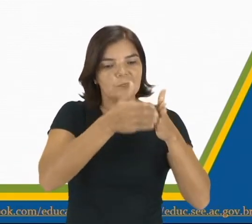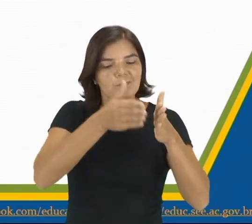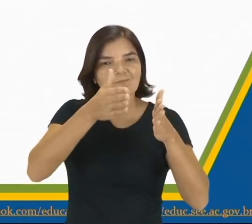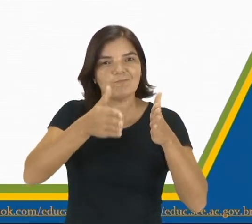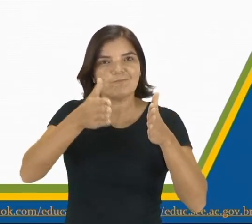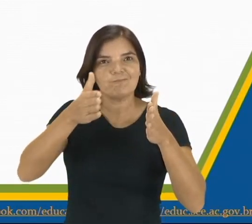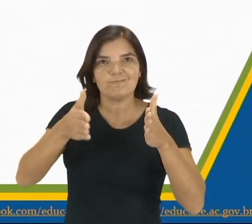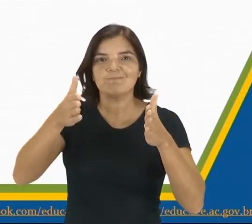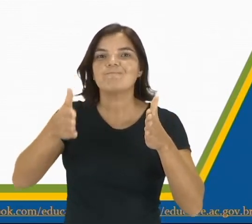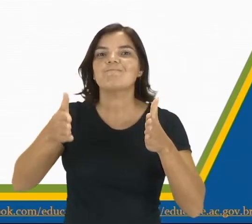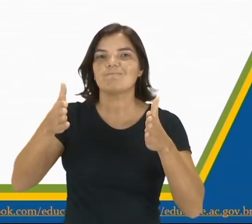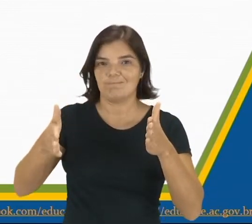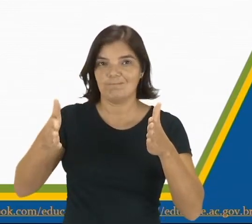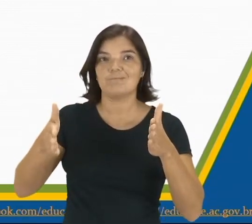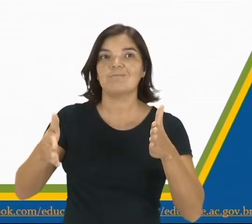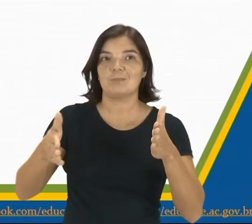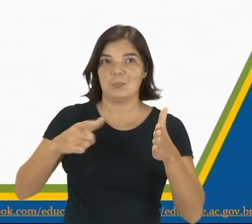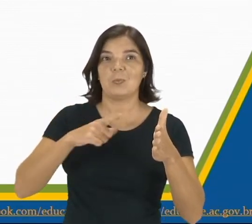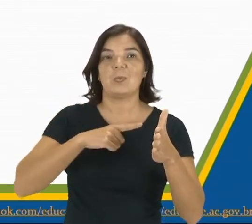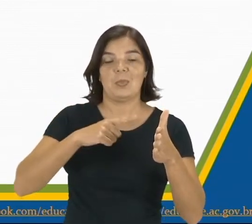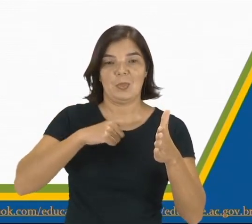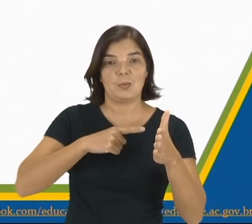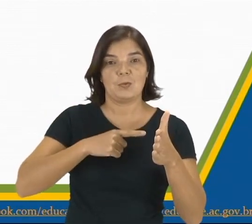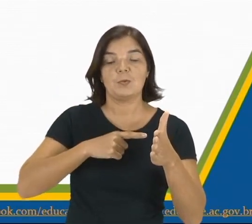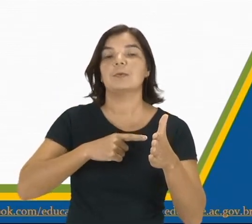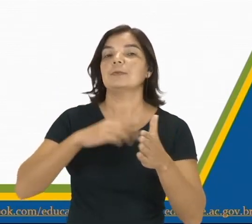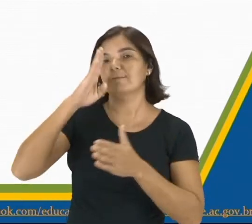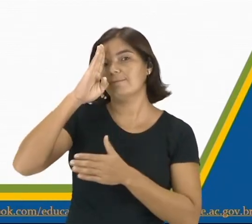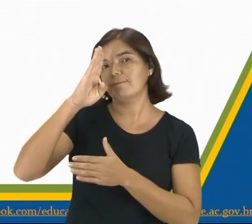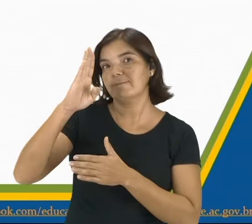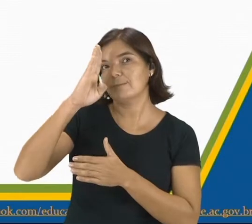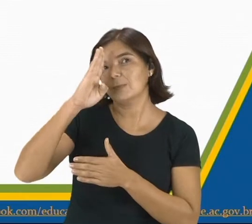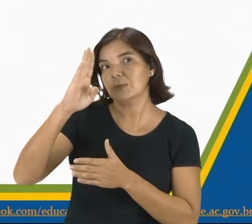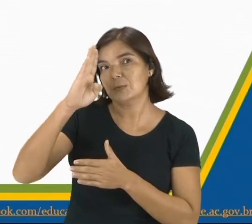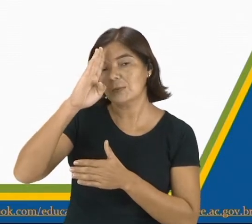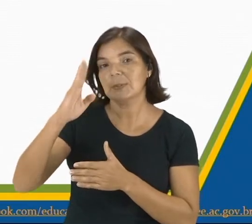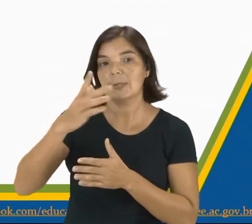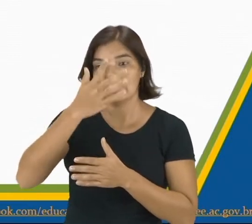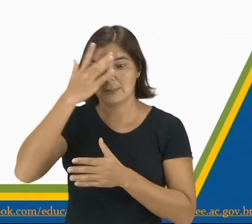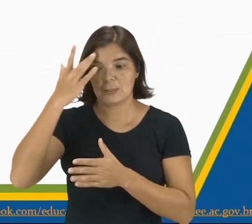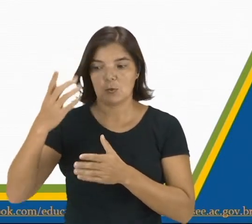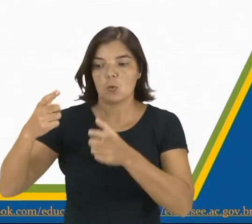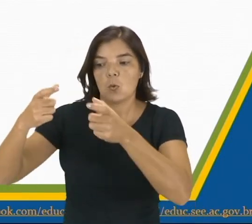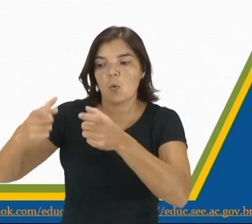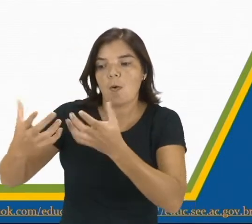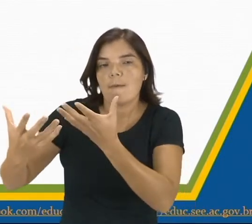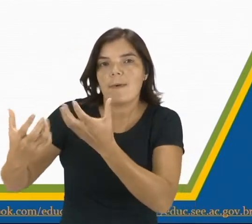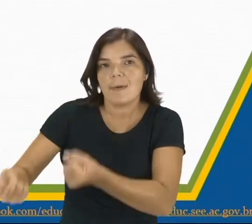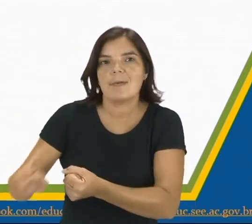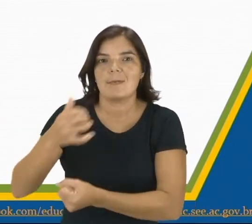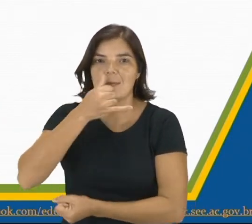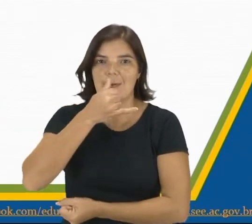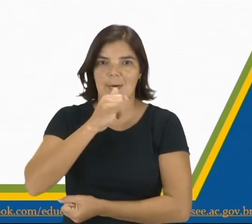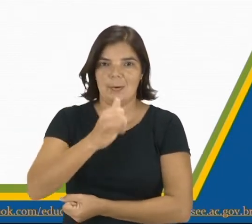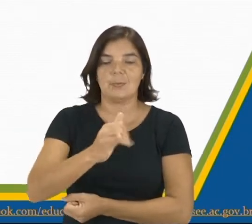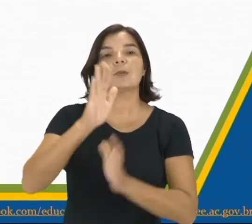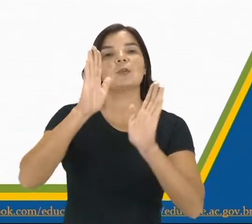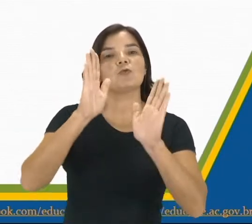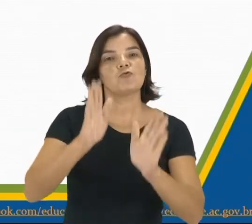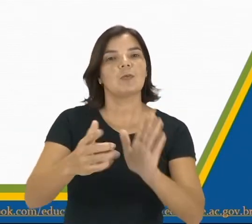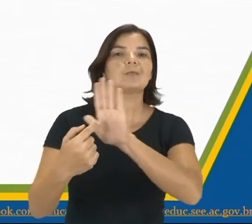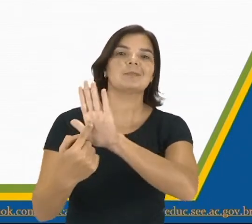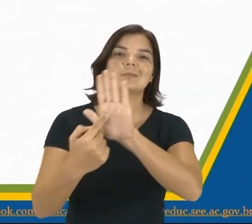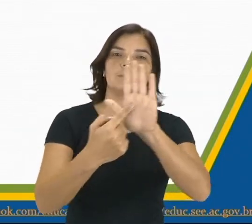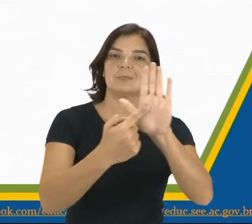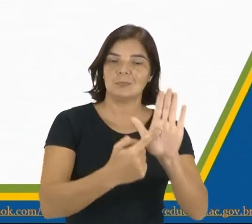ordenado, isto é, com direção e sentido dos portadores de carga elétrica, que nós já